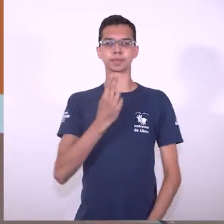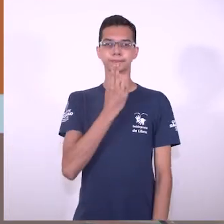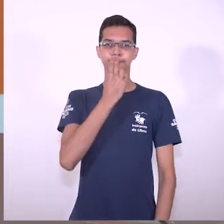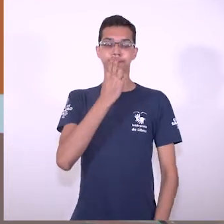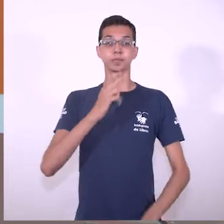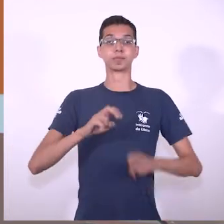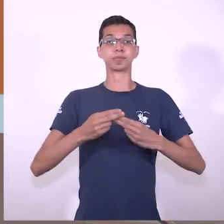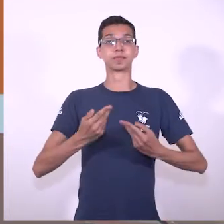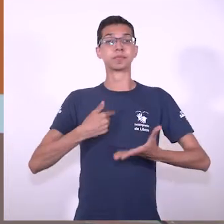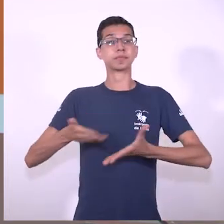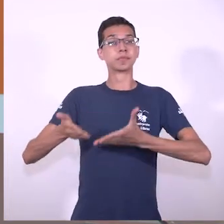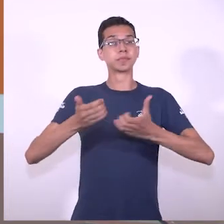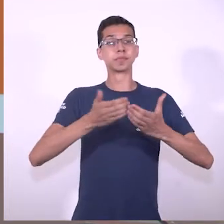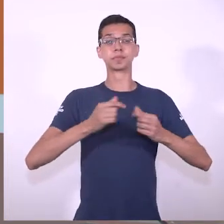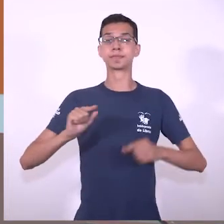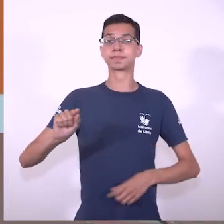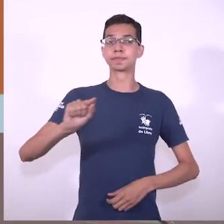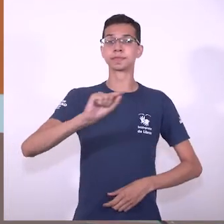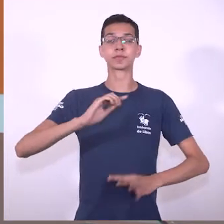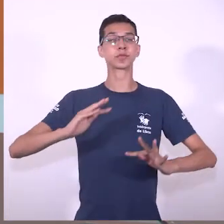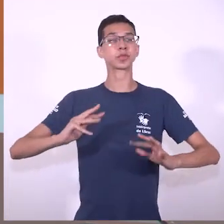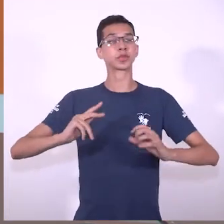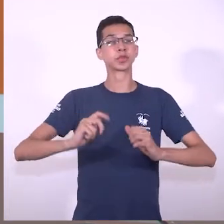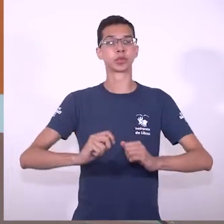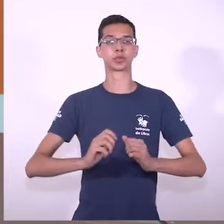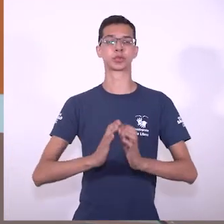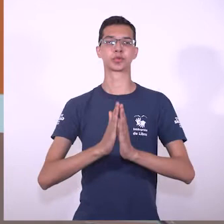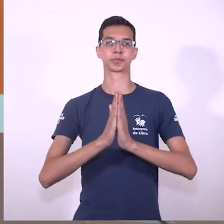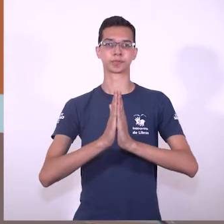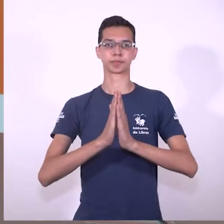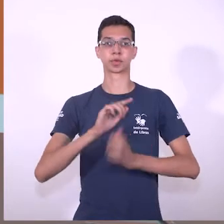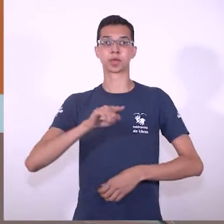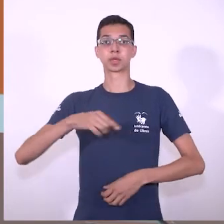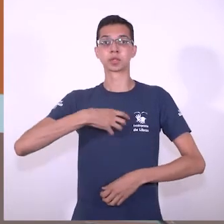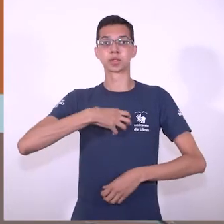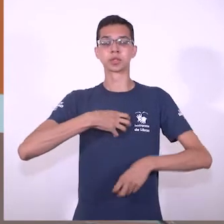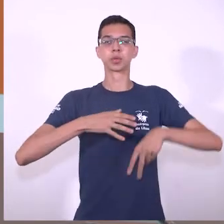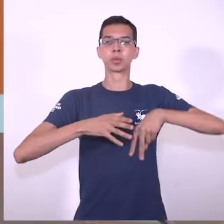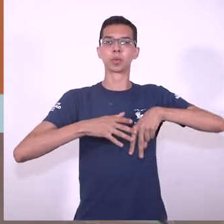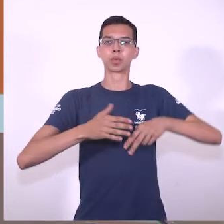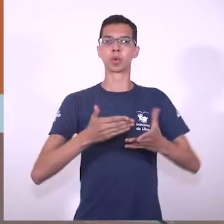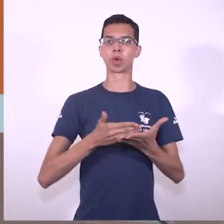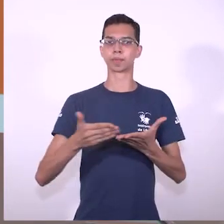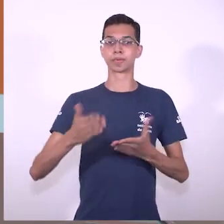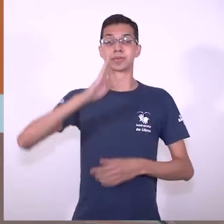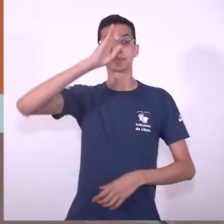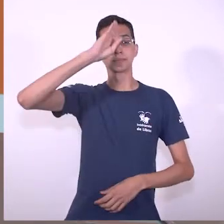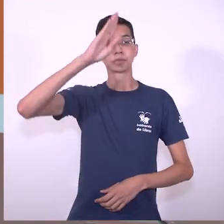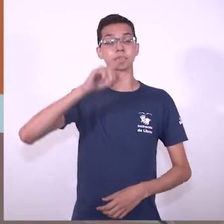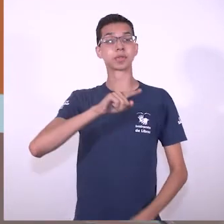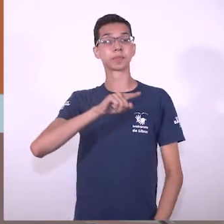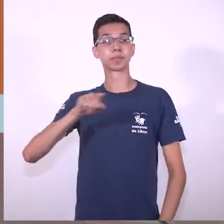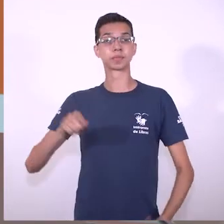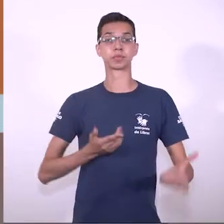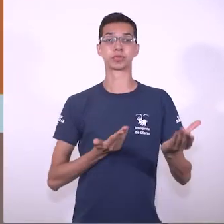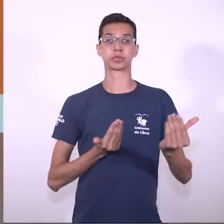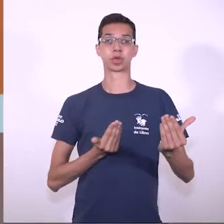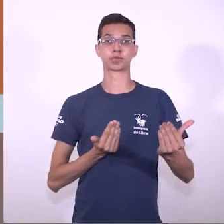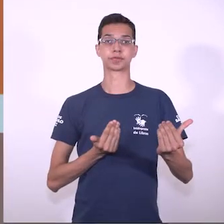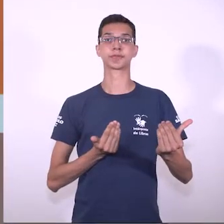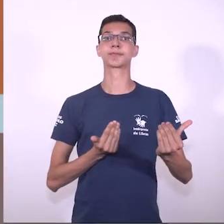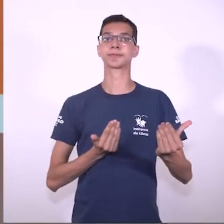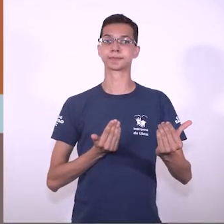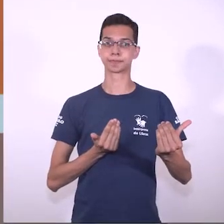apelo, né, a toda a população para que aos primeiros sintomas, principalmente os pacientes jovens, para que eles valorizem esses